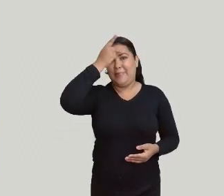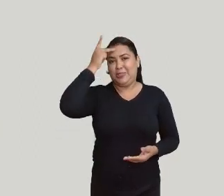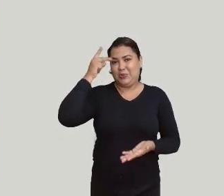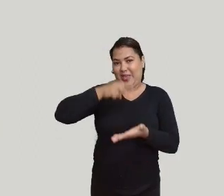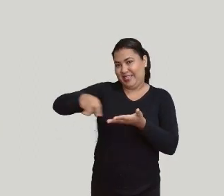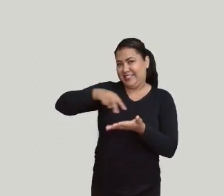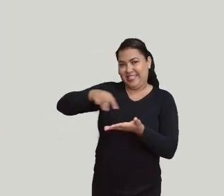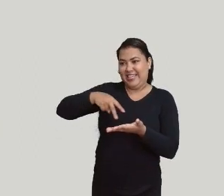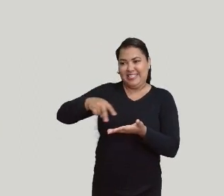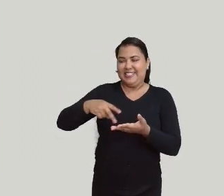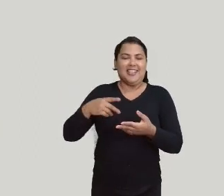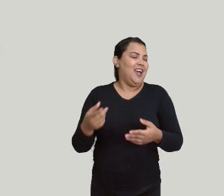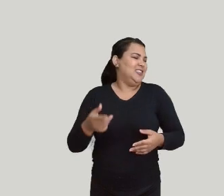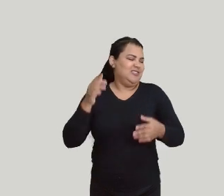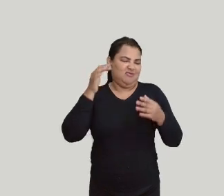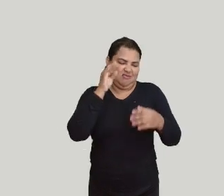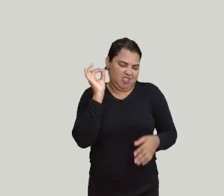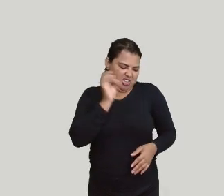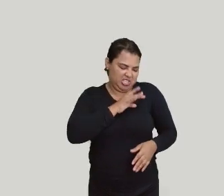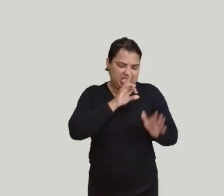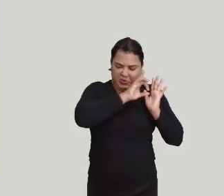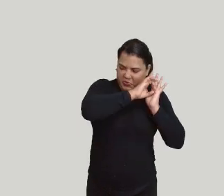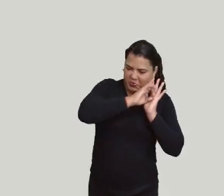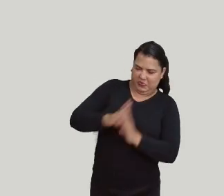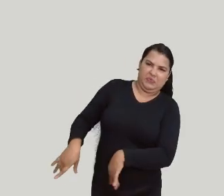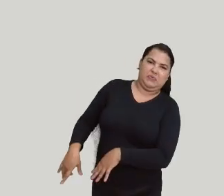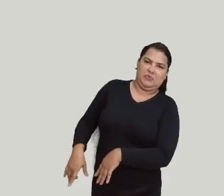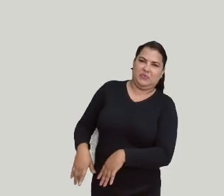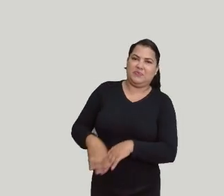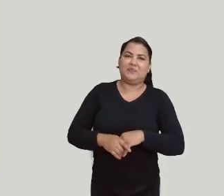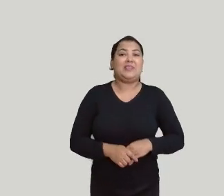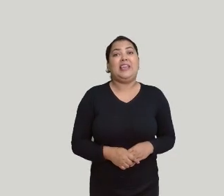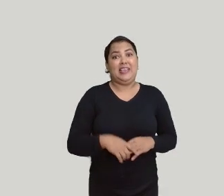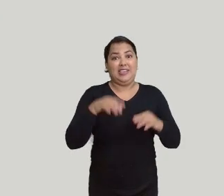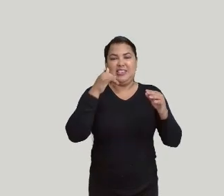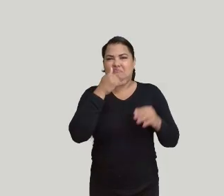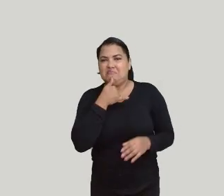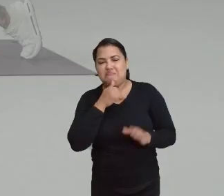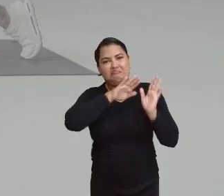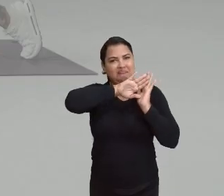males espantam, né? A gente está vendo aí. A gente também